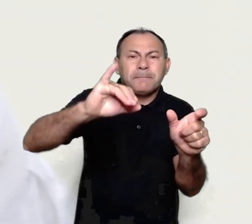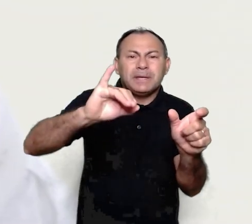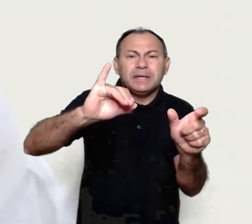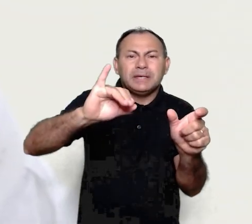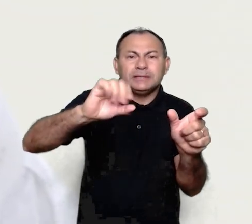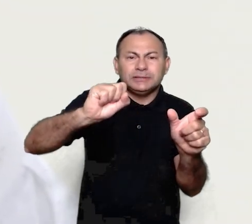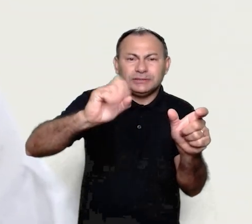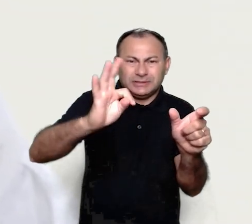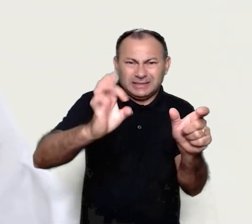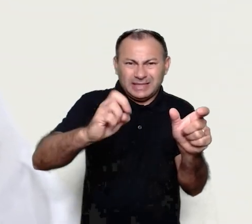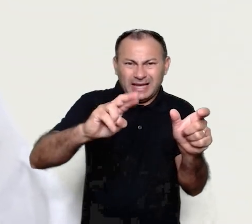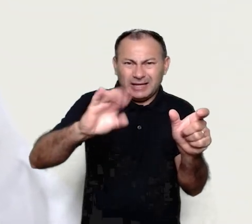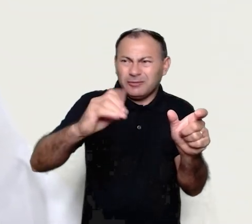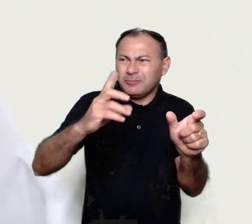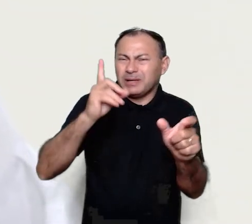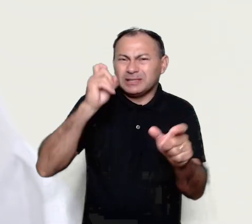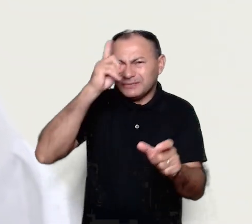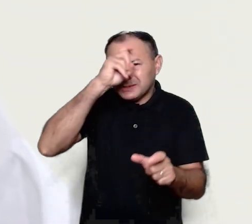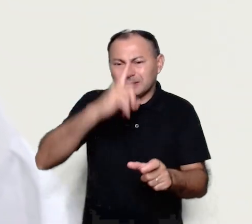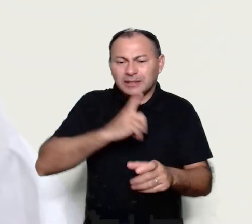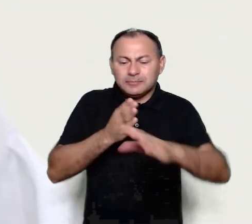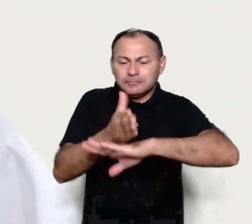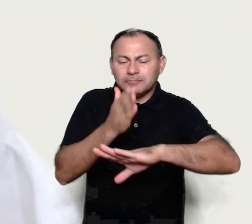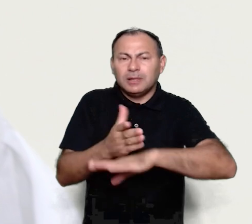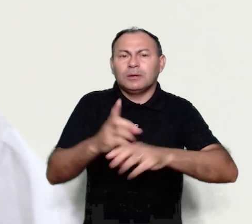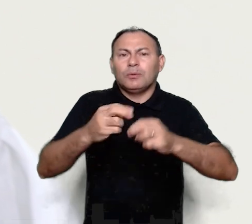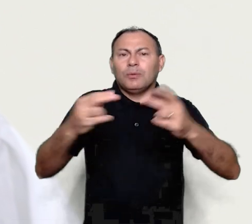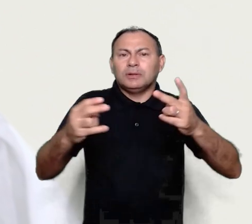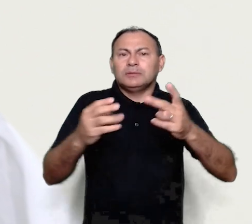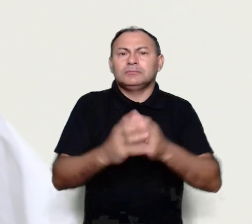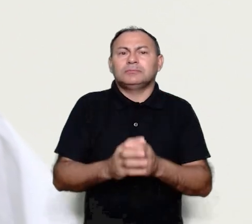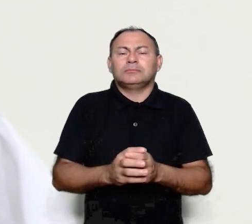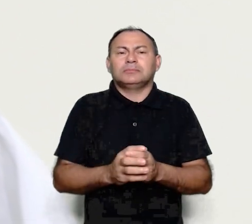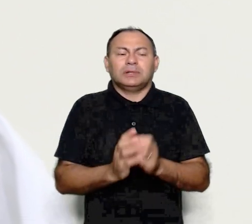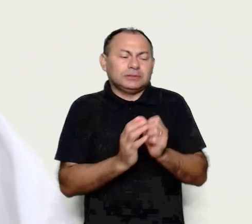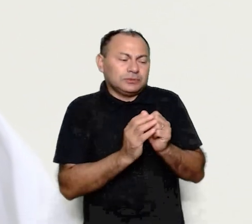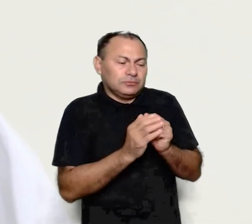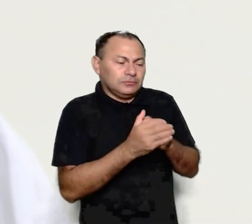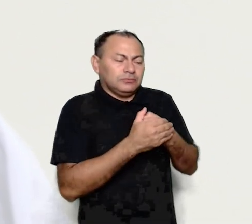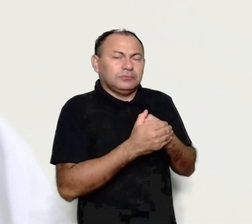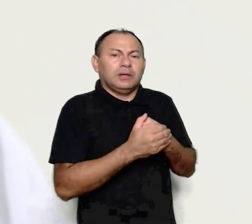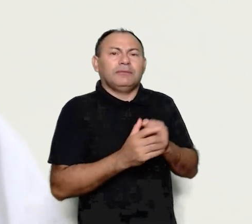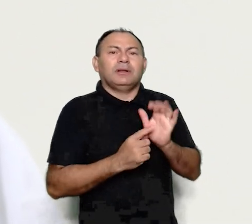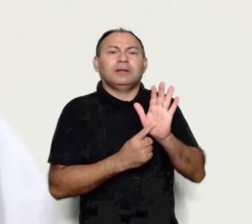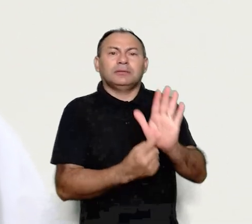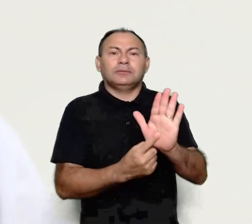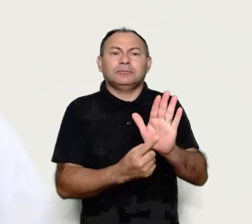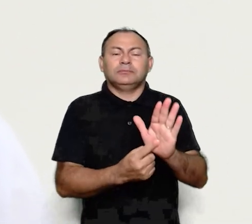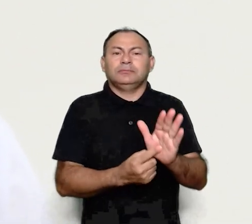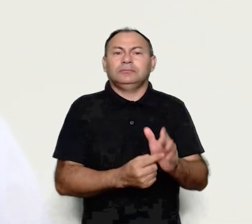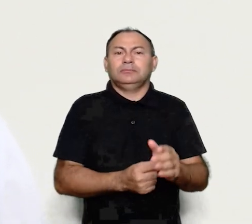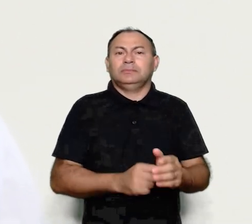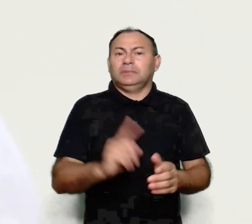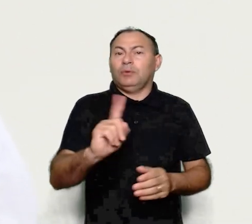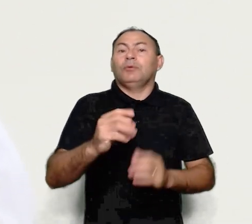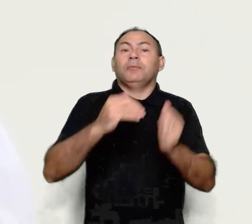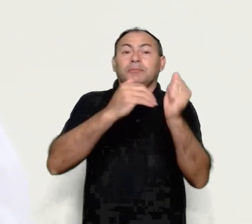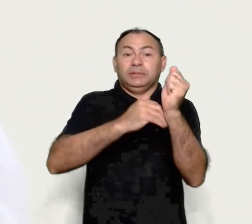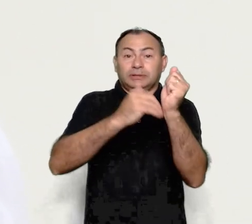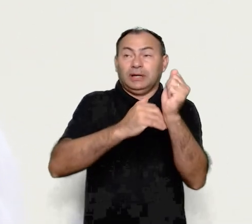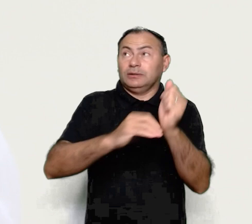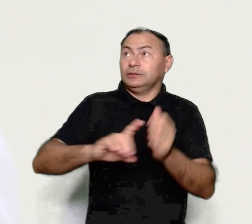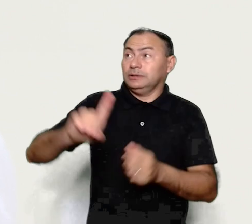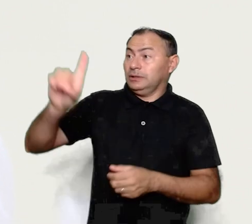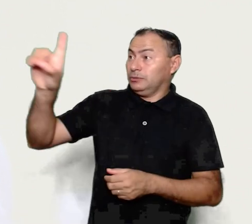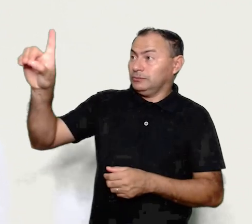para nós que é difícil de acesso, ou que é algo que está muito escondido, velado. Não, o mistério